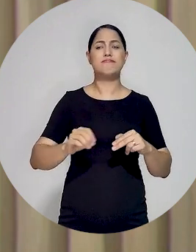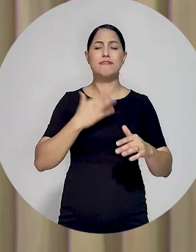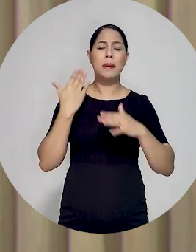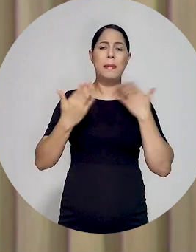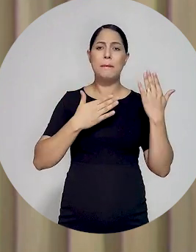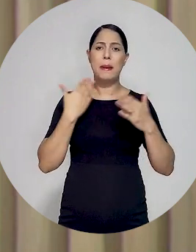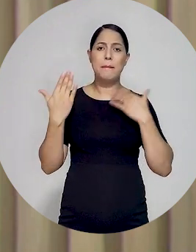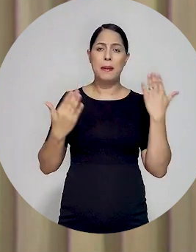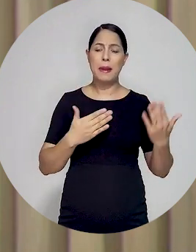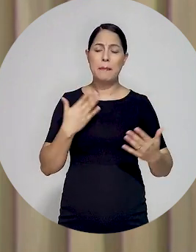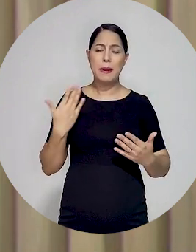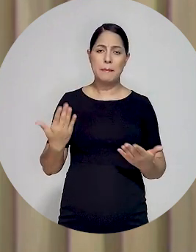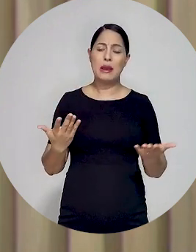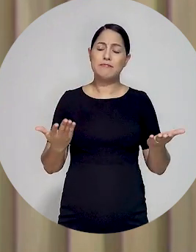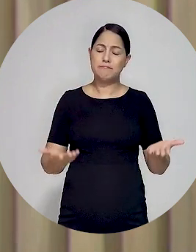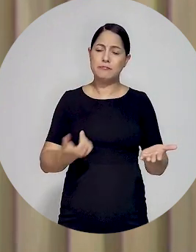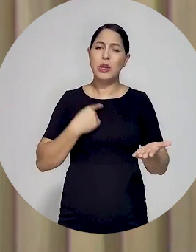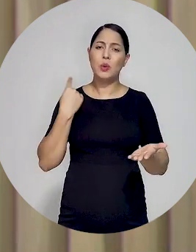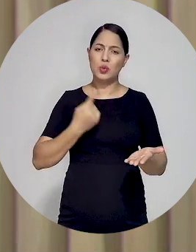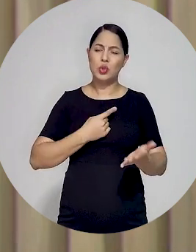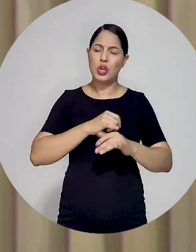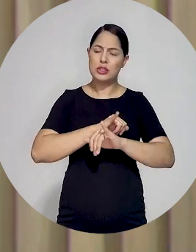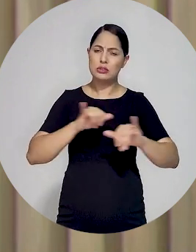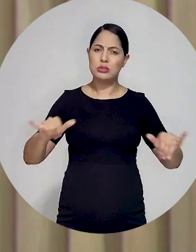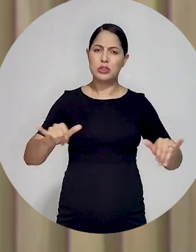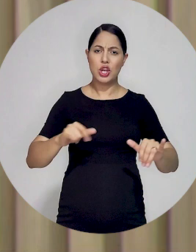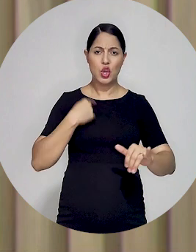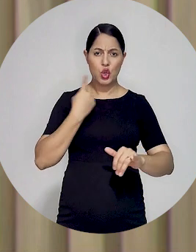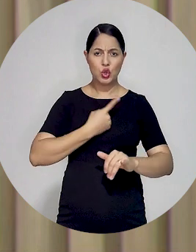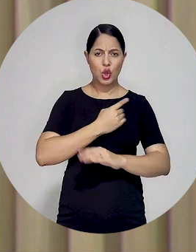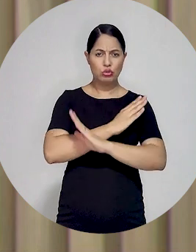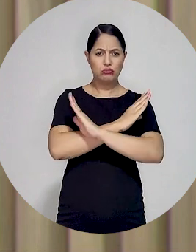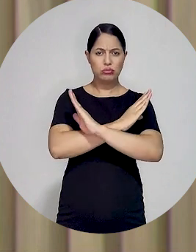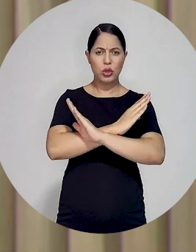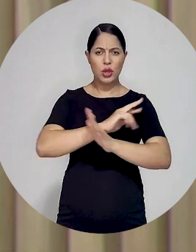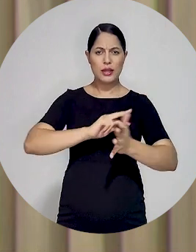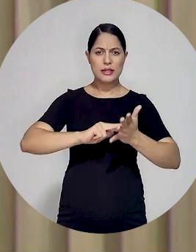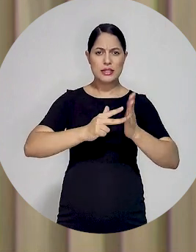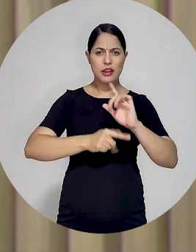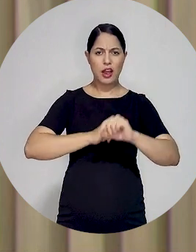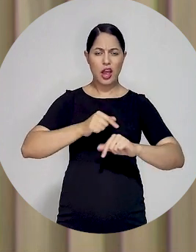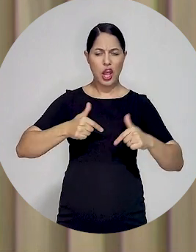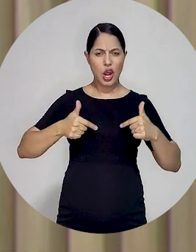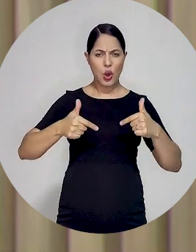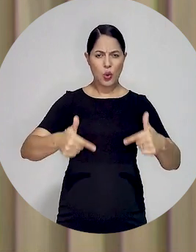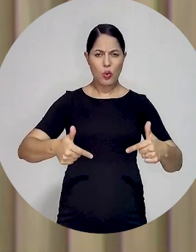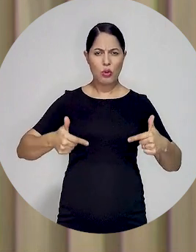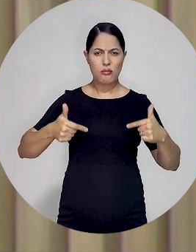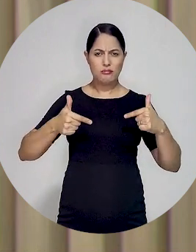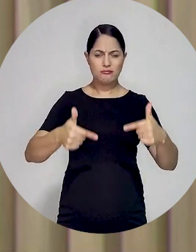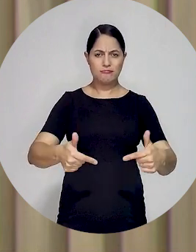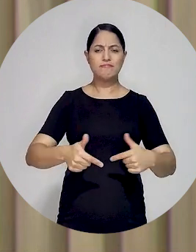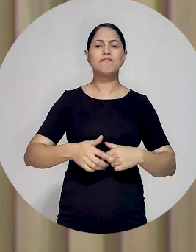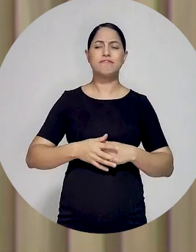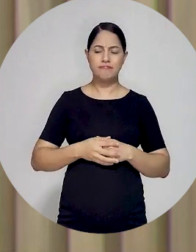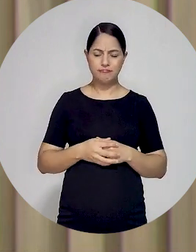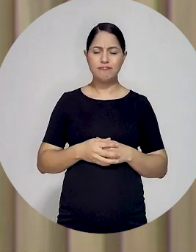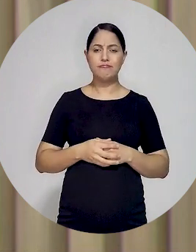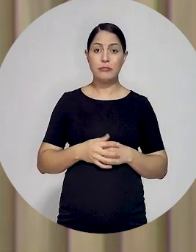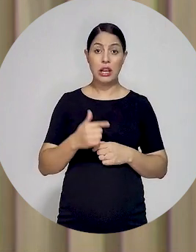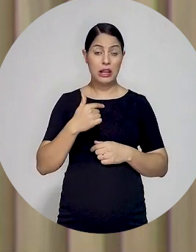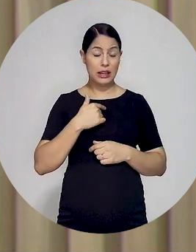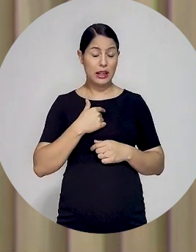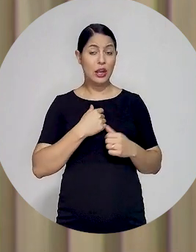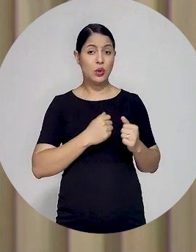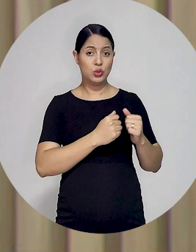compromisso de que o nosso luto significa luta. Em 2021, tive a honra de, ao lado do Procurador Nacional de